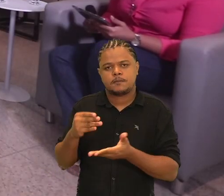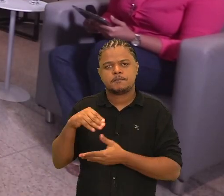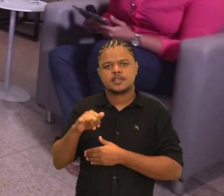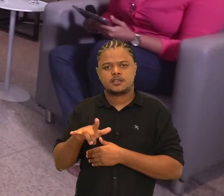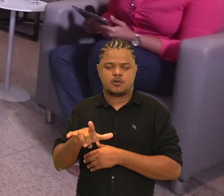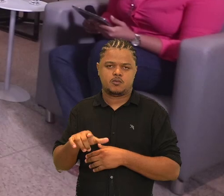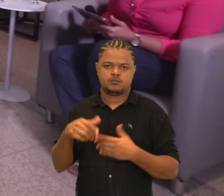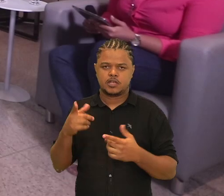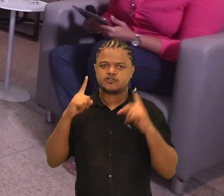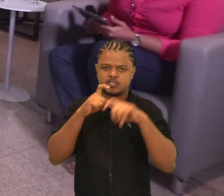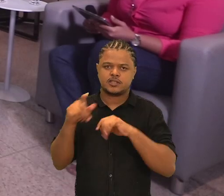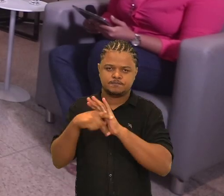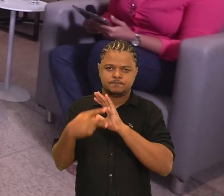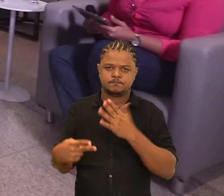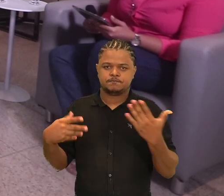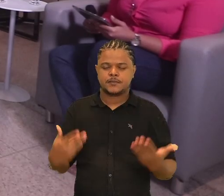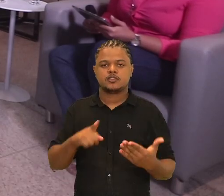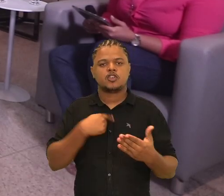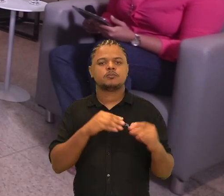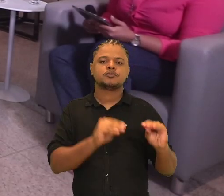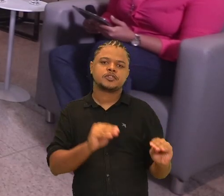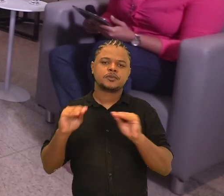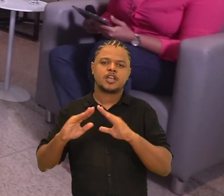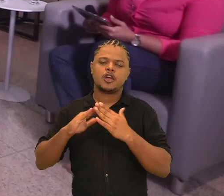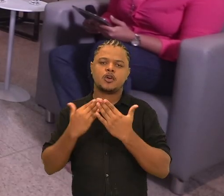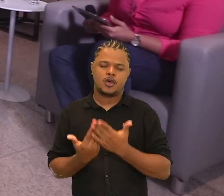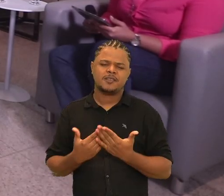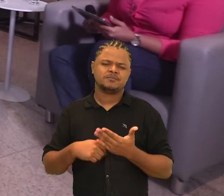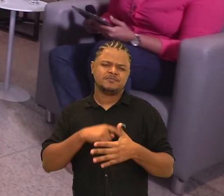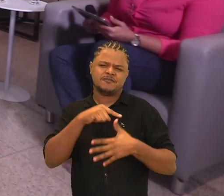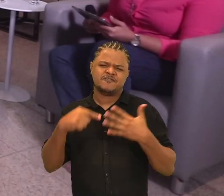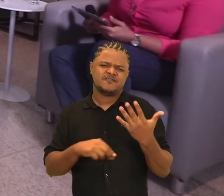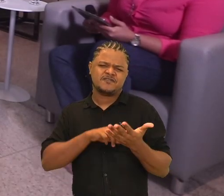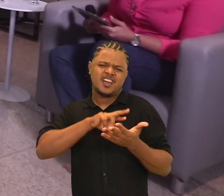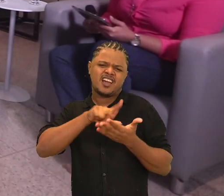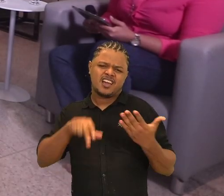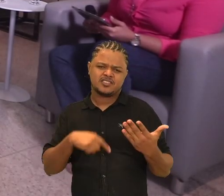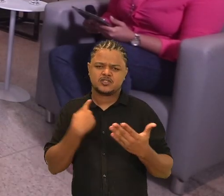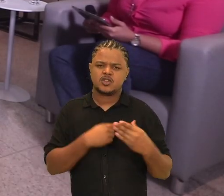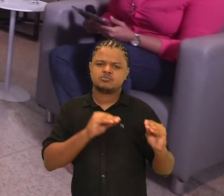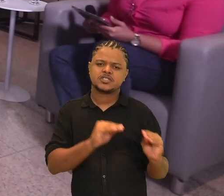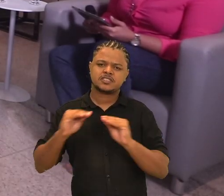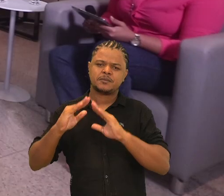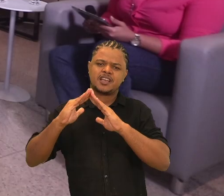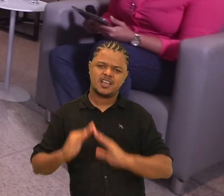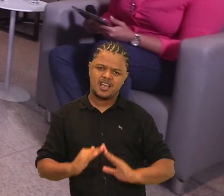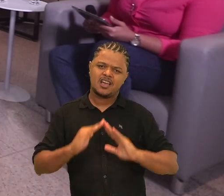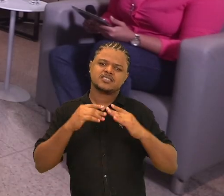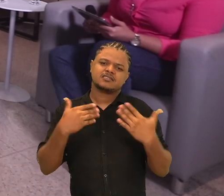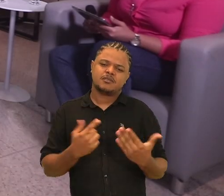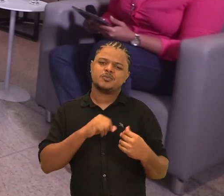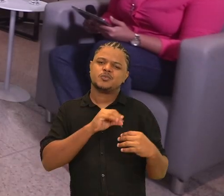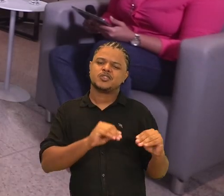apresentar. Mas daí a gente mudou de escola por vários motivos, né? A gente mudou de bairro, mudou de escola,